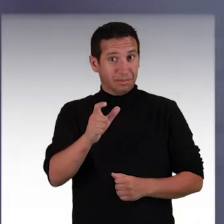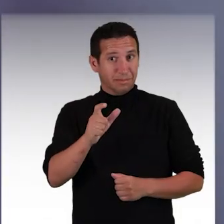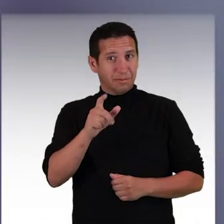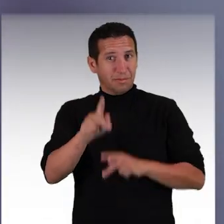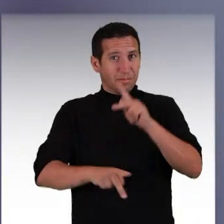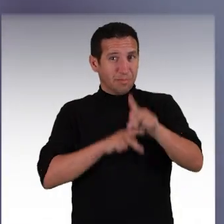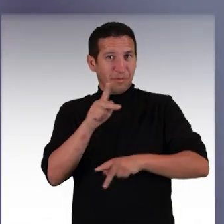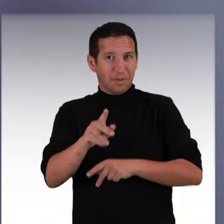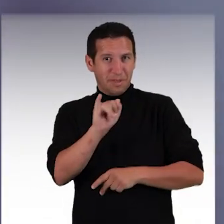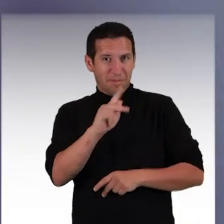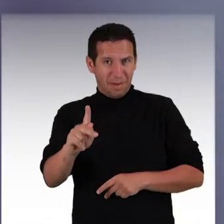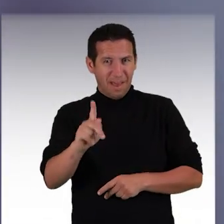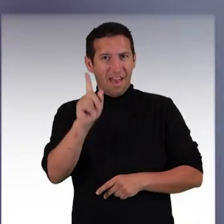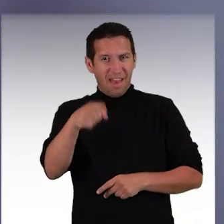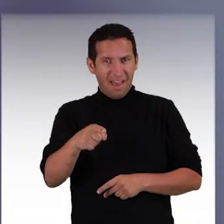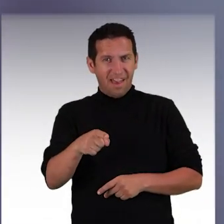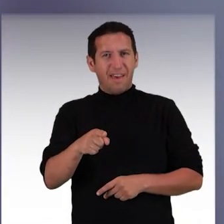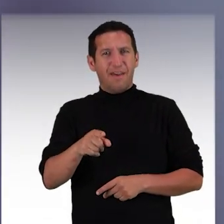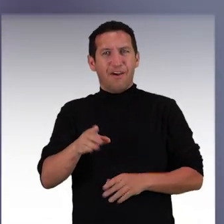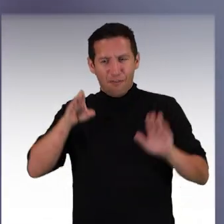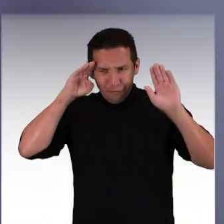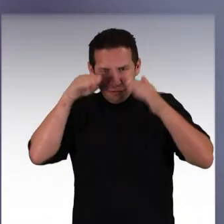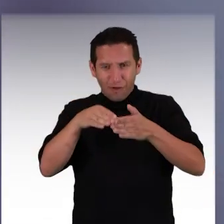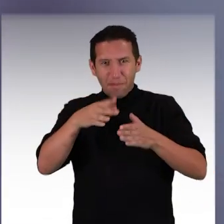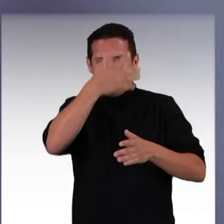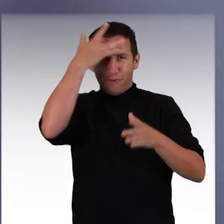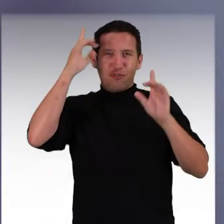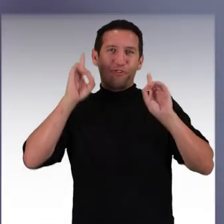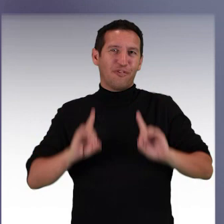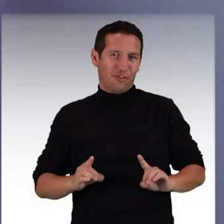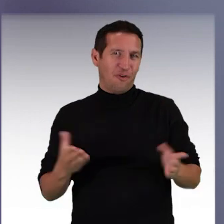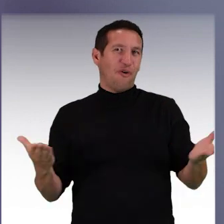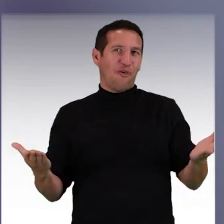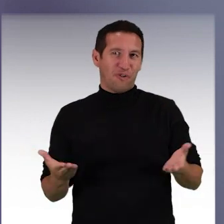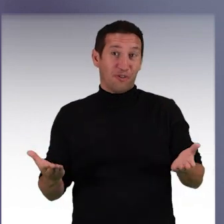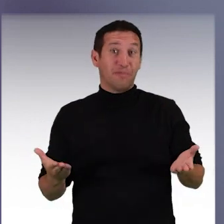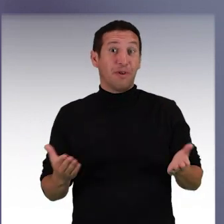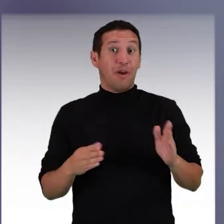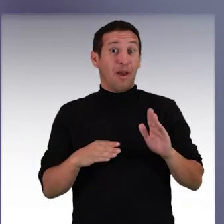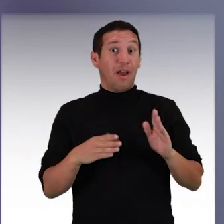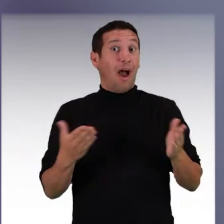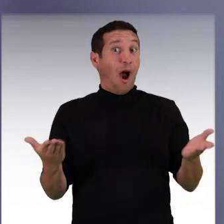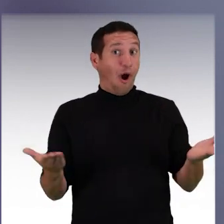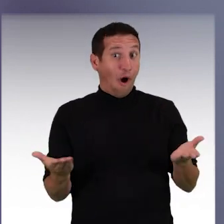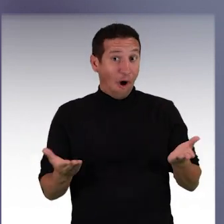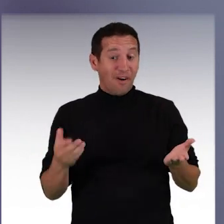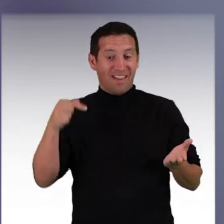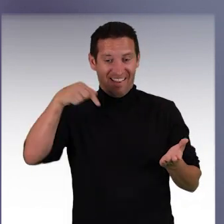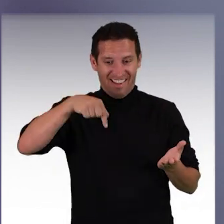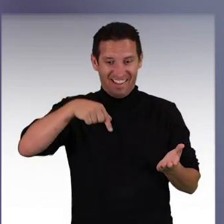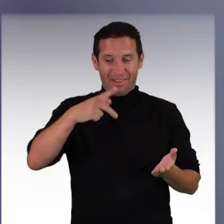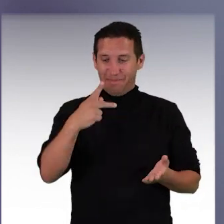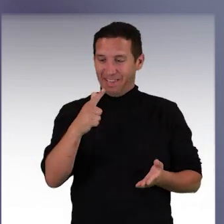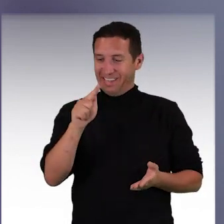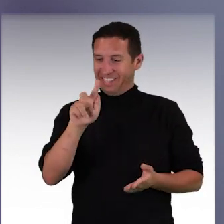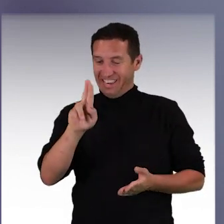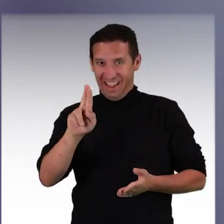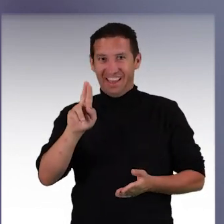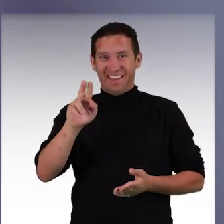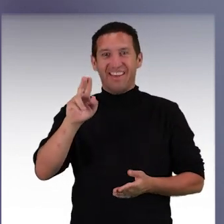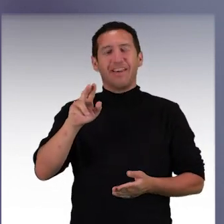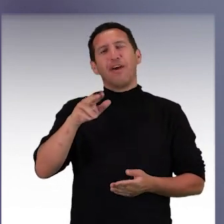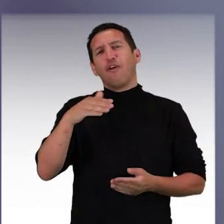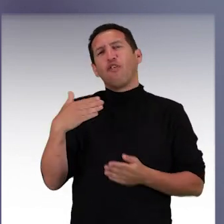o interesse público dessa semana é especial e dedicado às pessoas com deficiência e a gente começa o programa daqui da